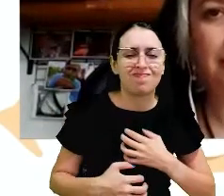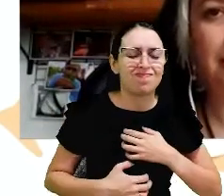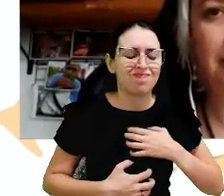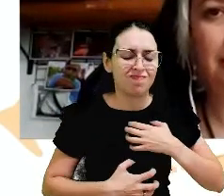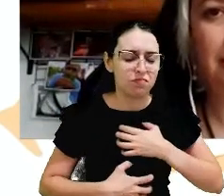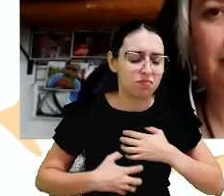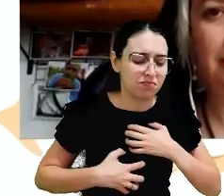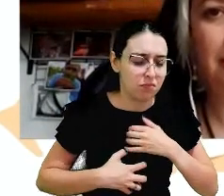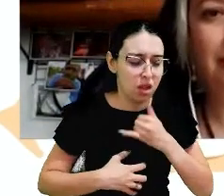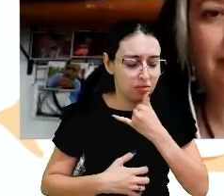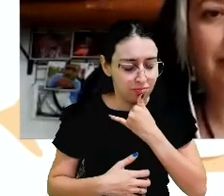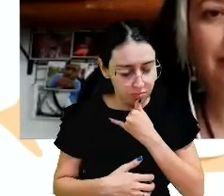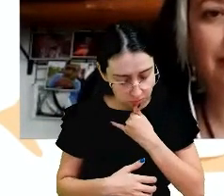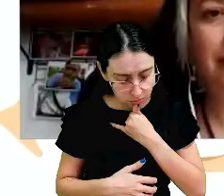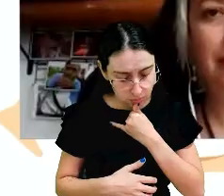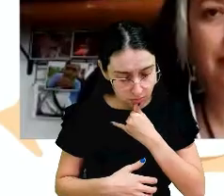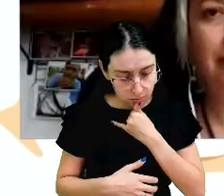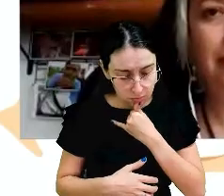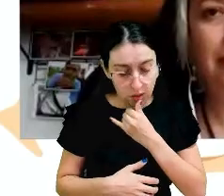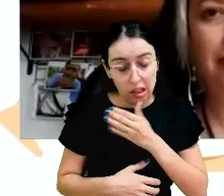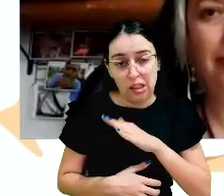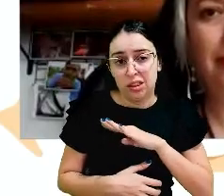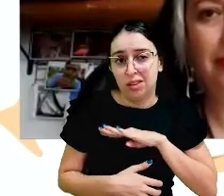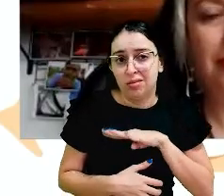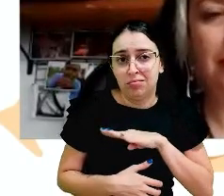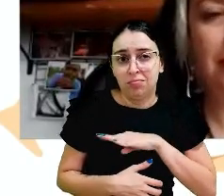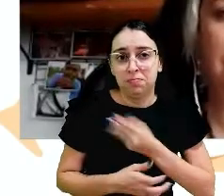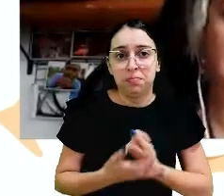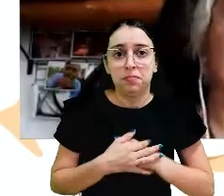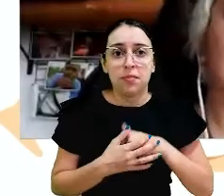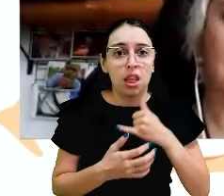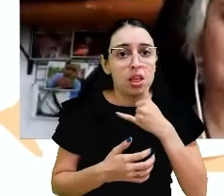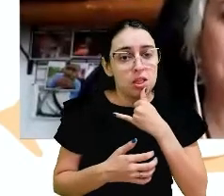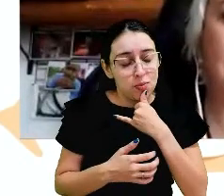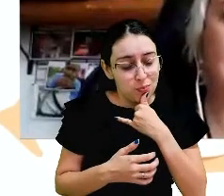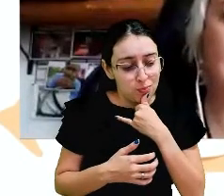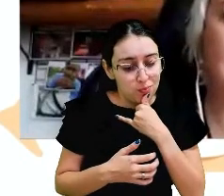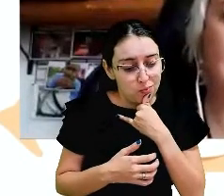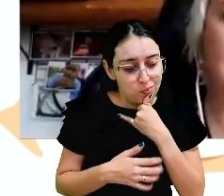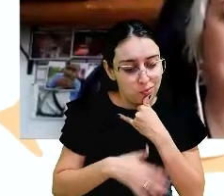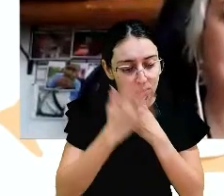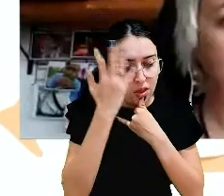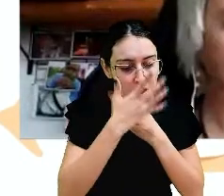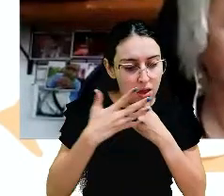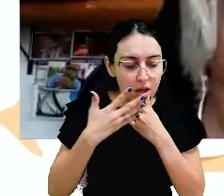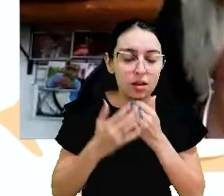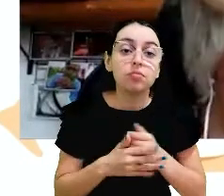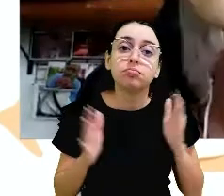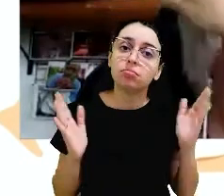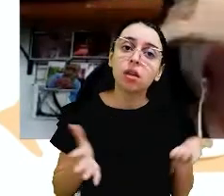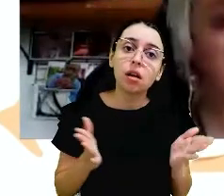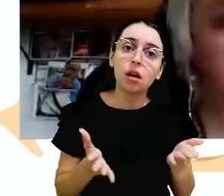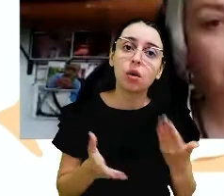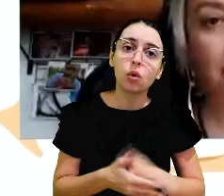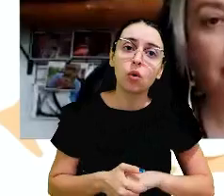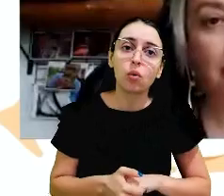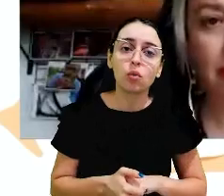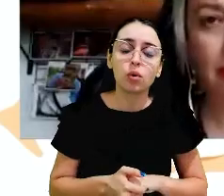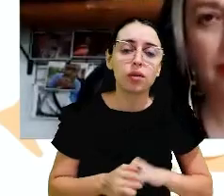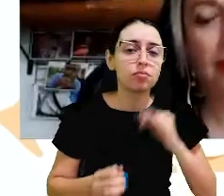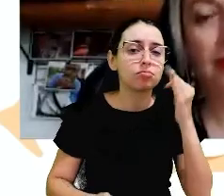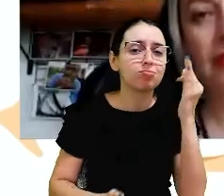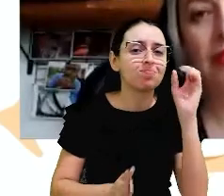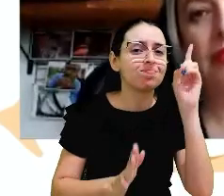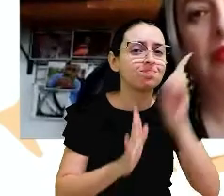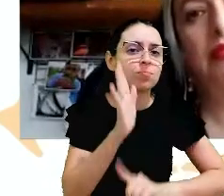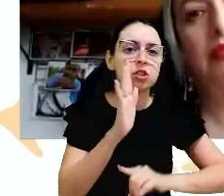e um rosto no coração, né? E esse momento, ele potencializa a violação